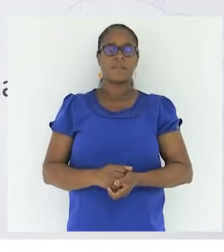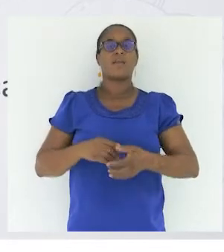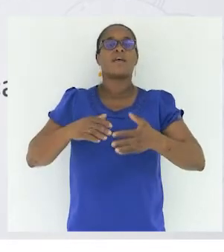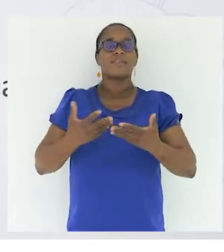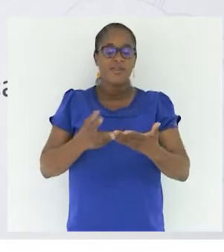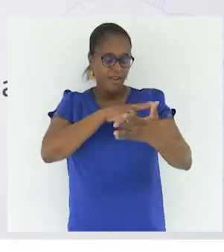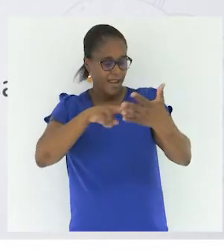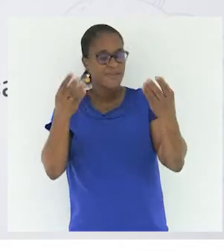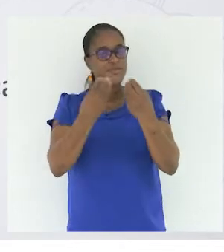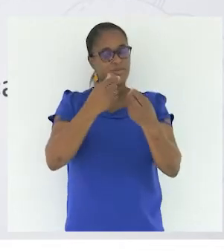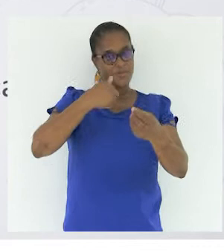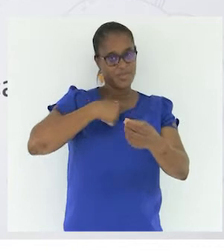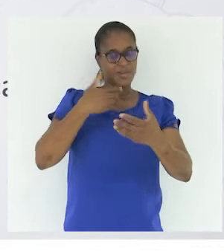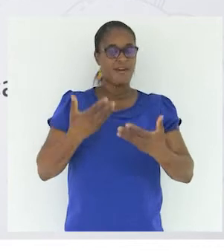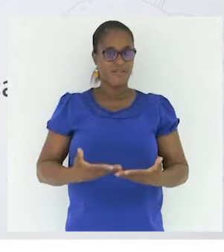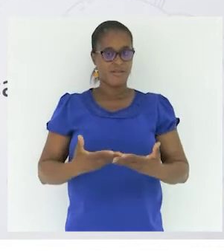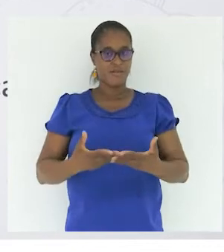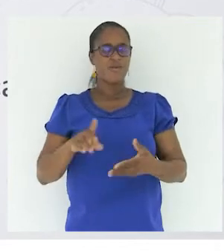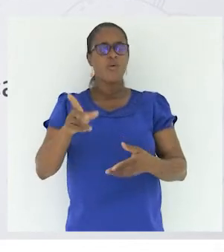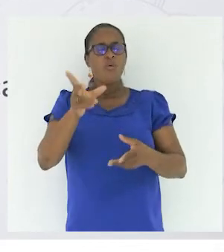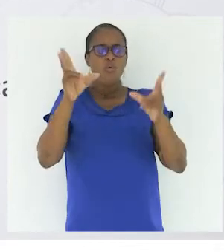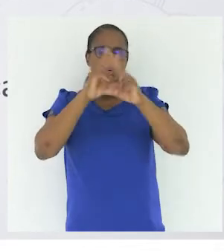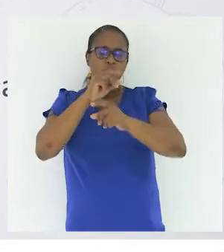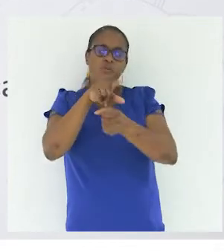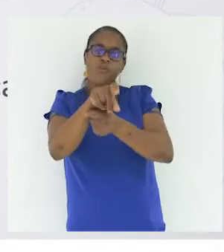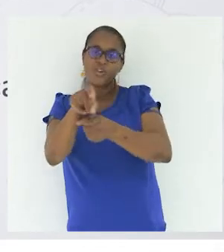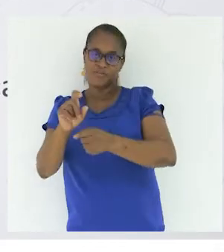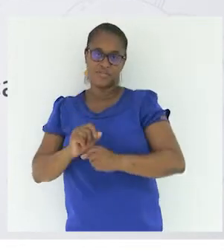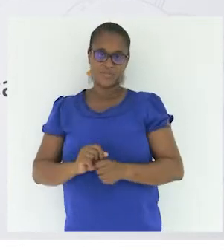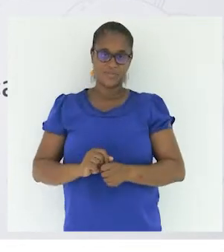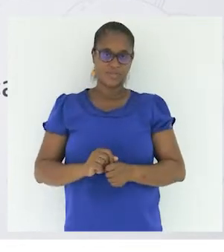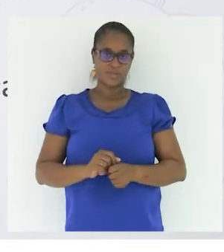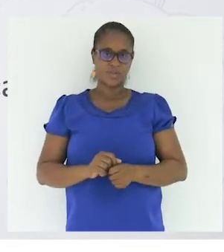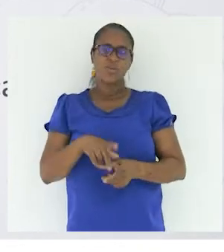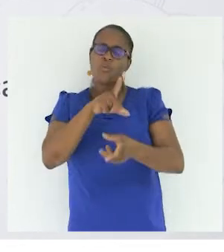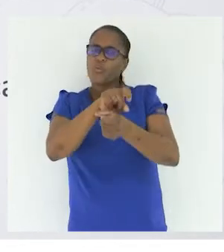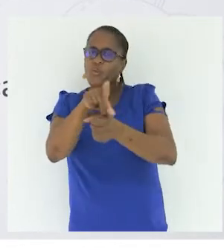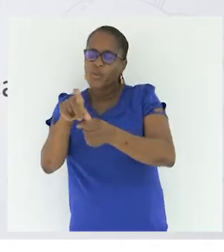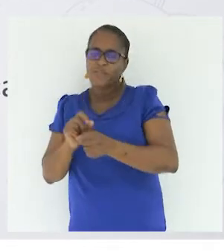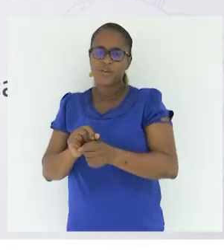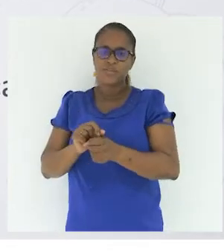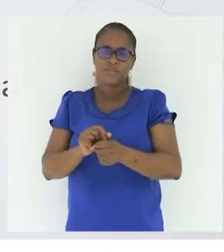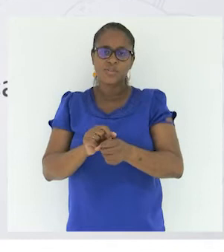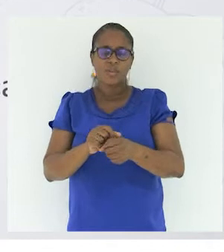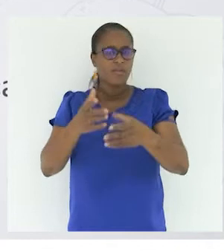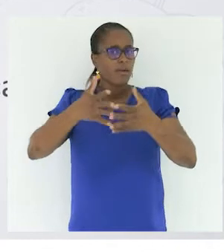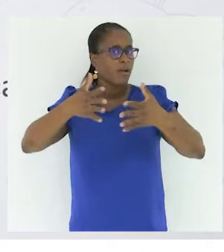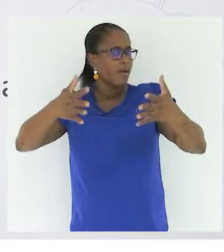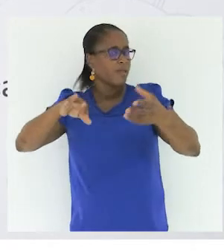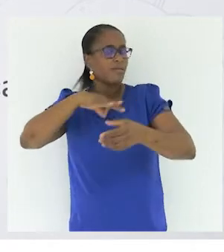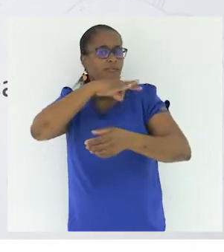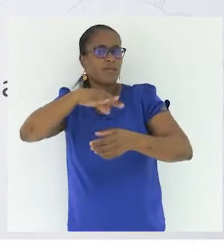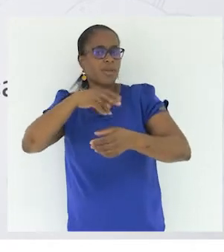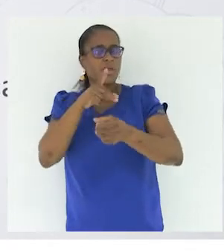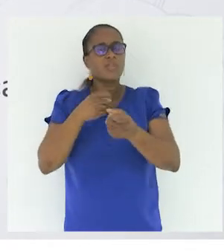Então leiam comigo agora. O novo coronavírus. Os coronavírus são uma grande família de